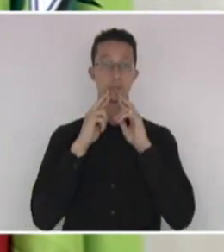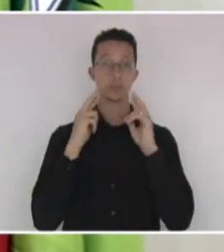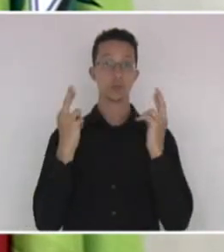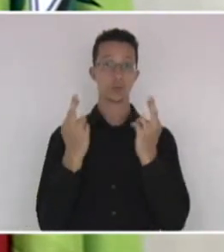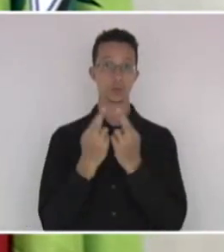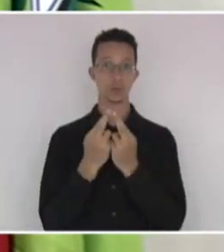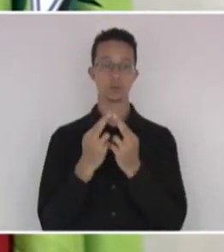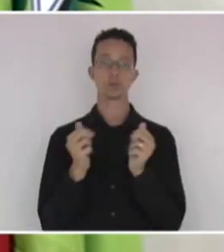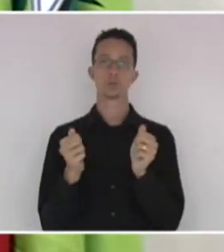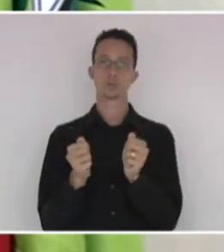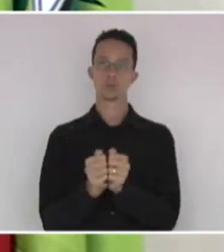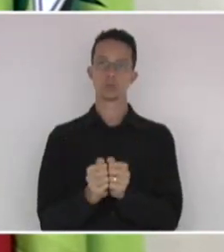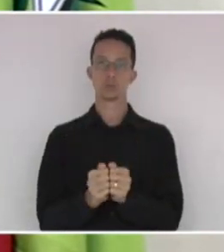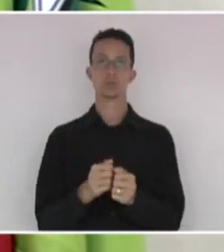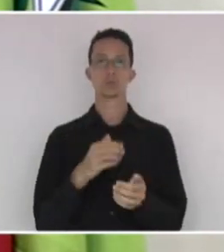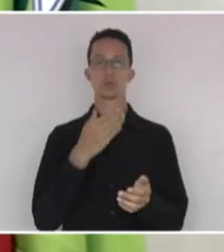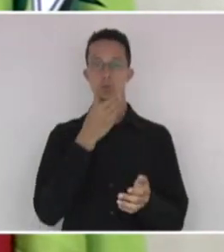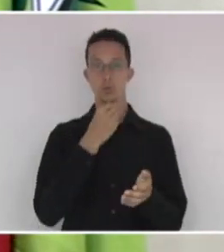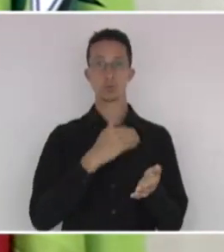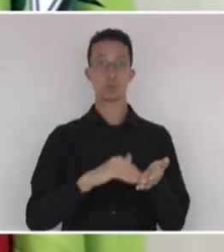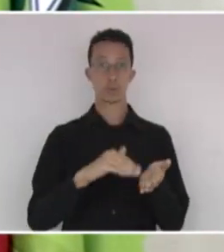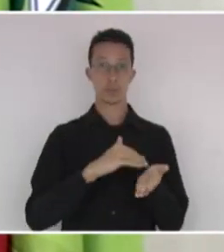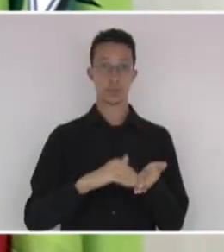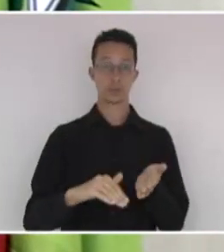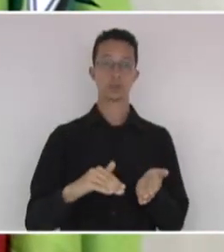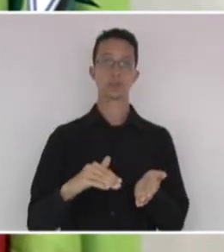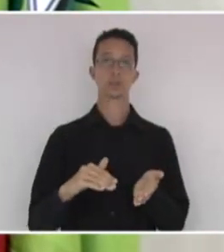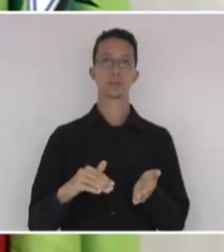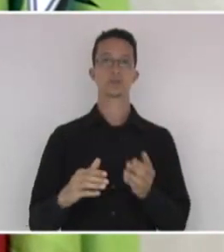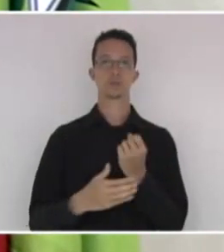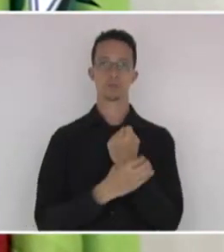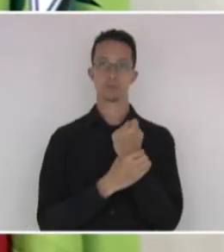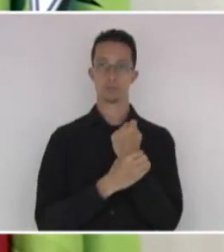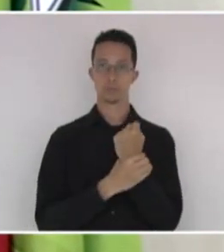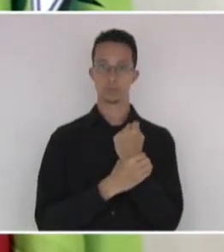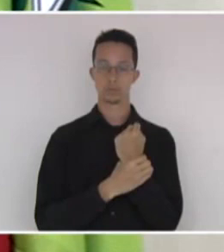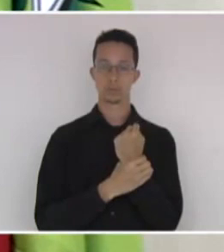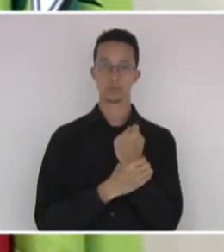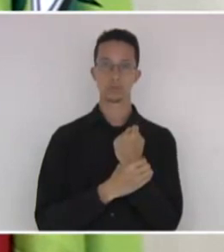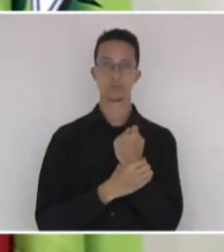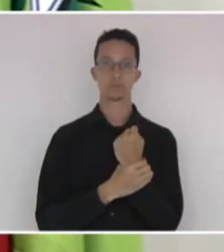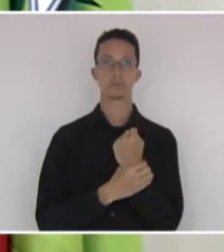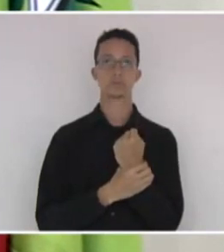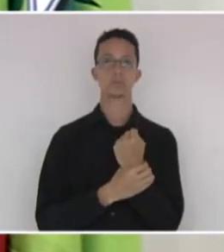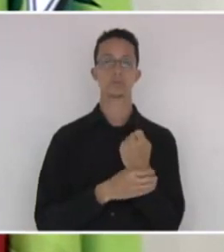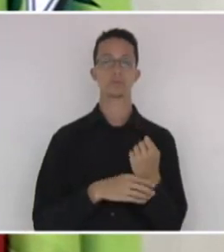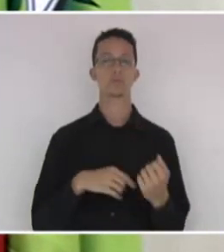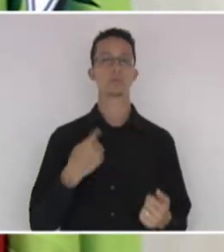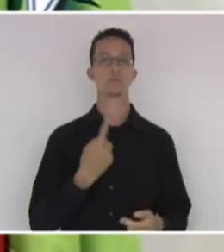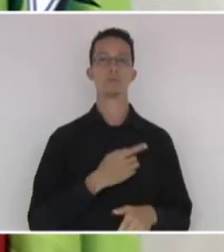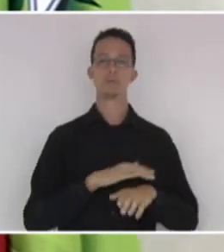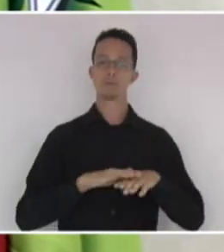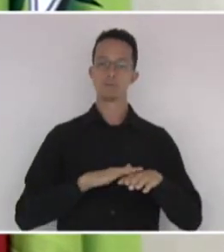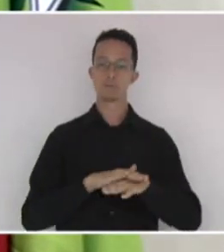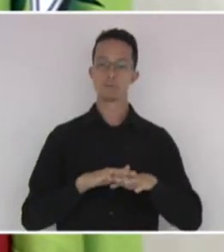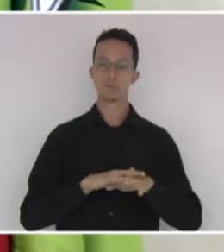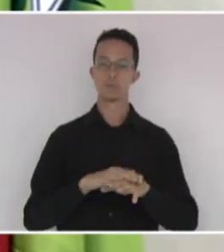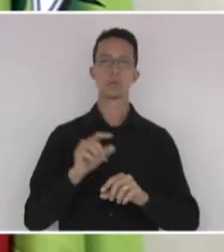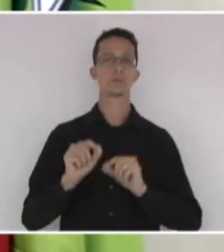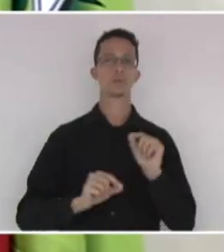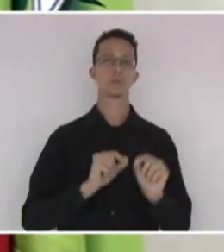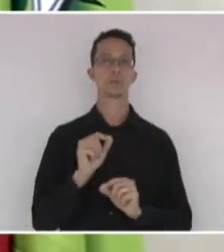ao nosso secretário de Segurança Pública, Dr. Gruba. E, quando discutíamos a